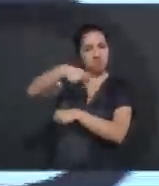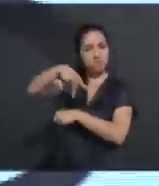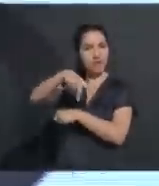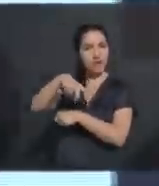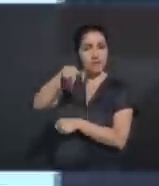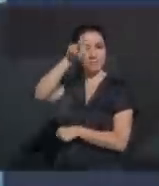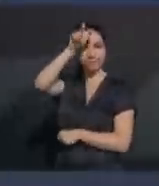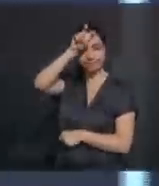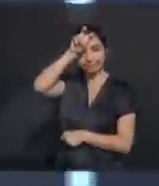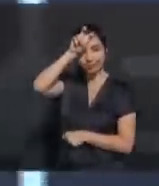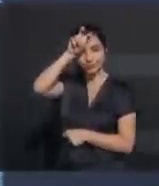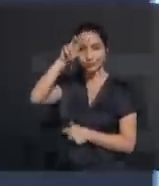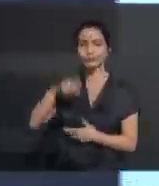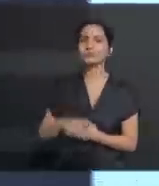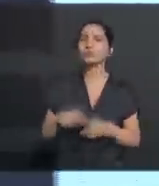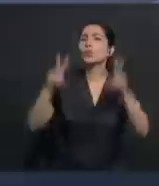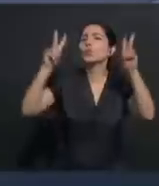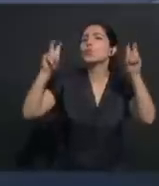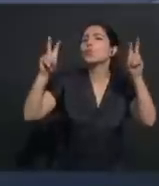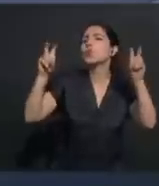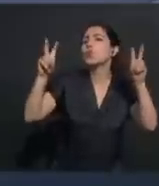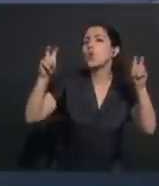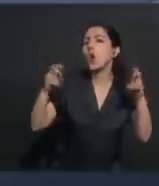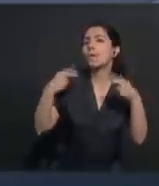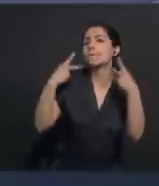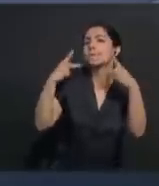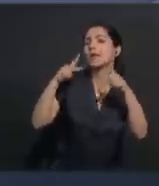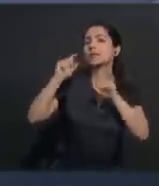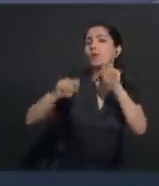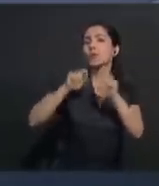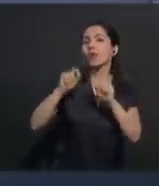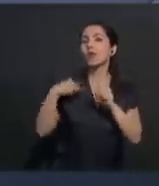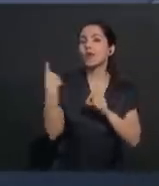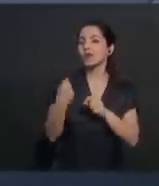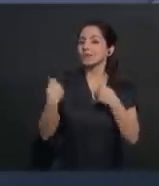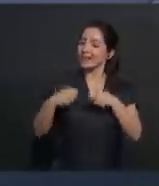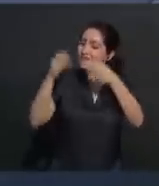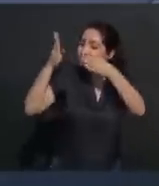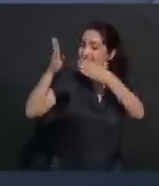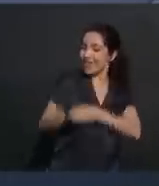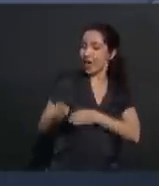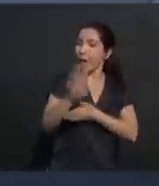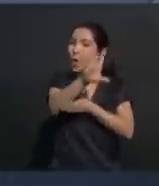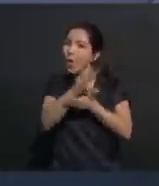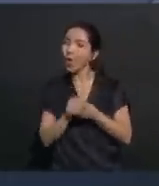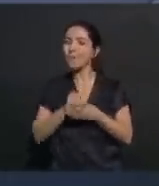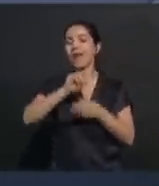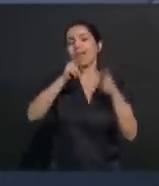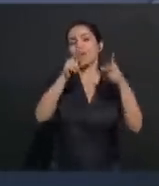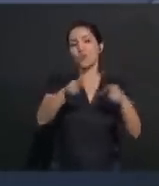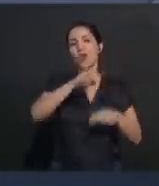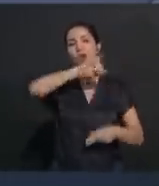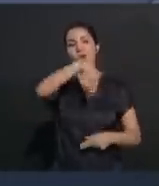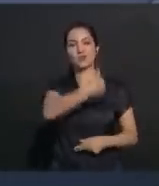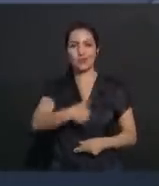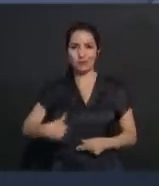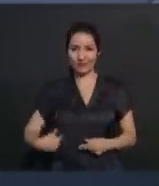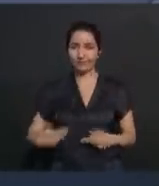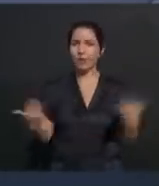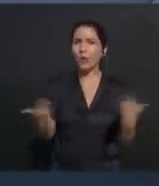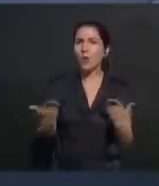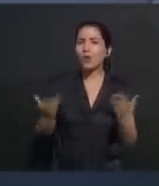Egito. O nome da mensagem de hoje é Fiel igual o Zé. Fiel igual o Zé, eu quero falar hoje